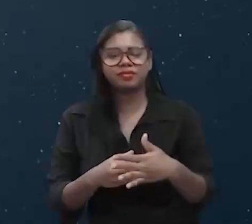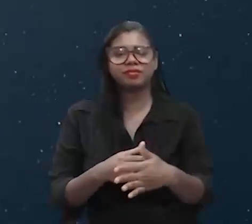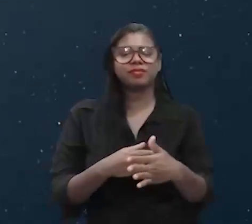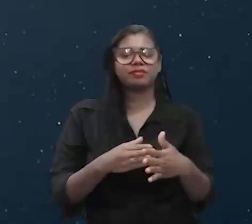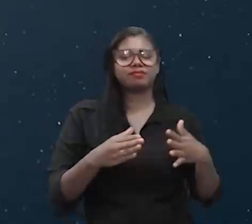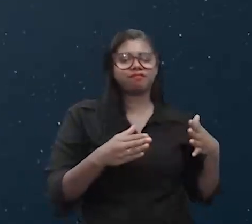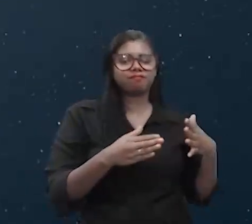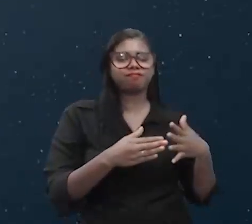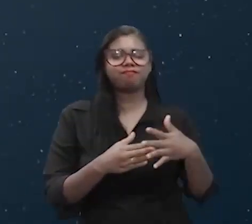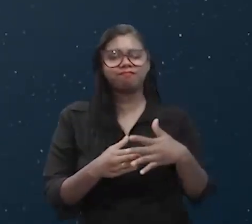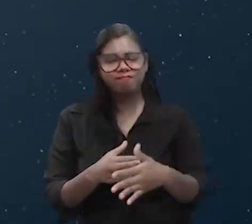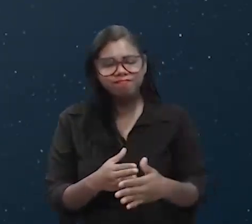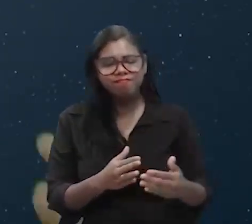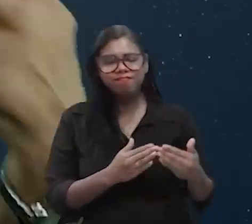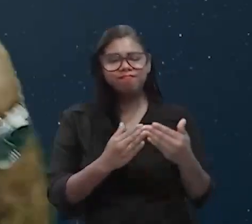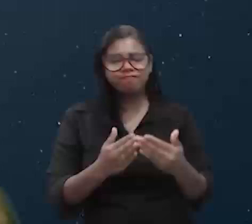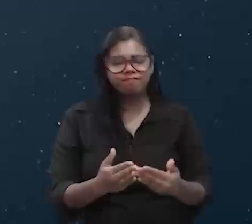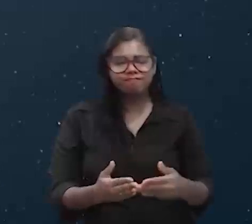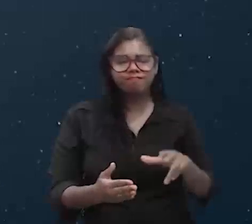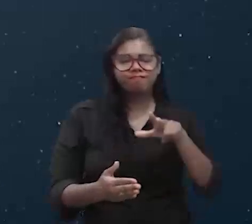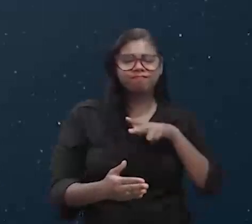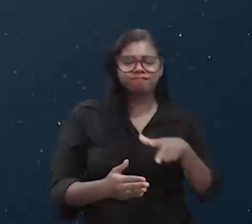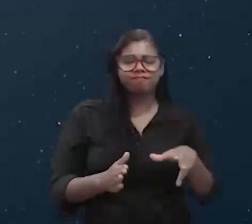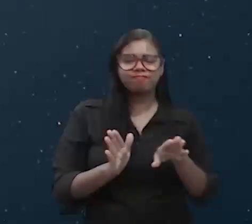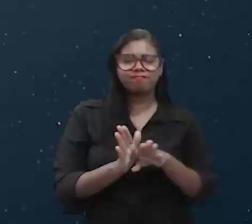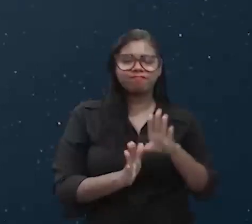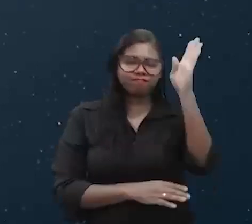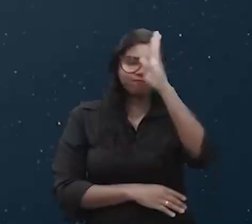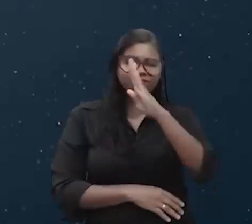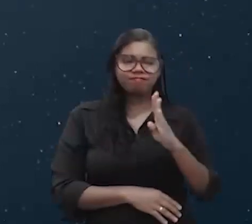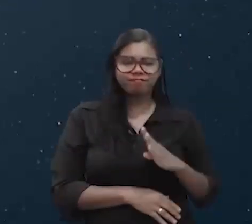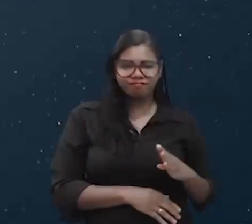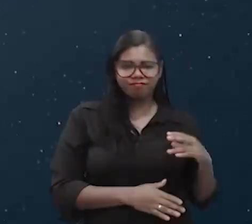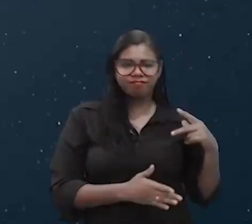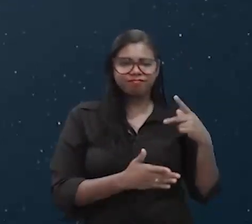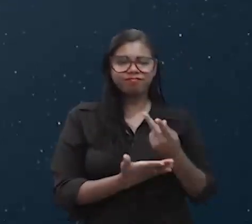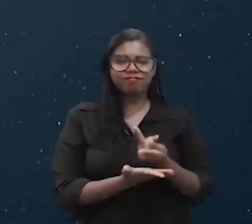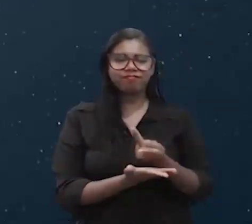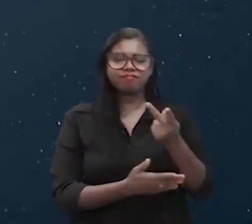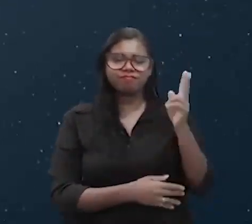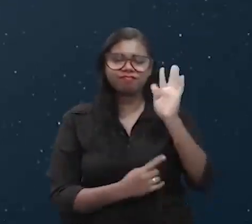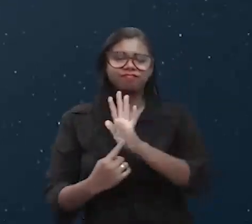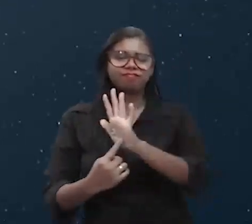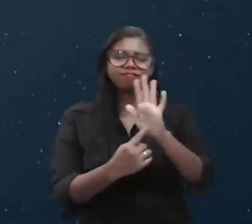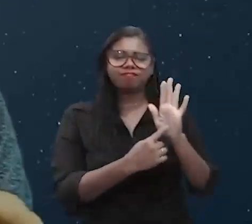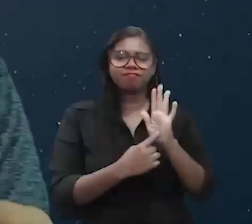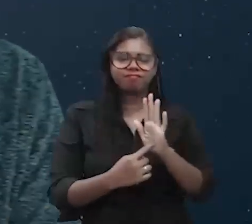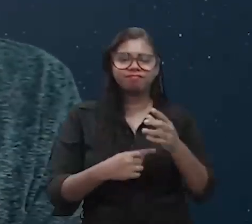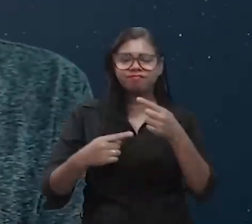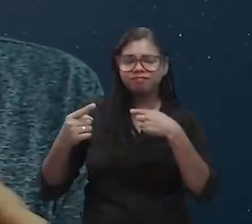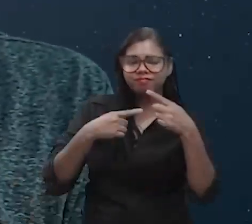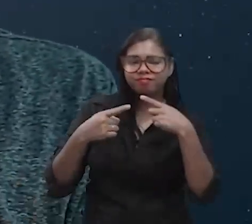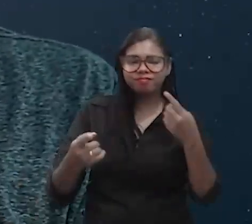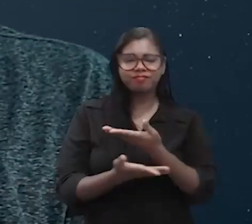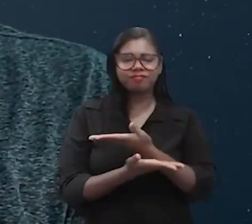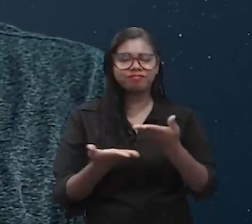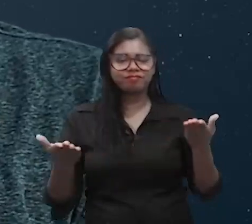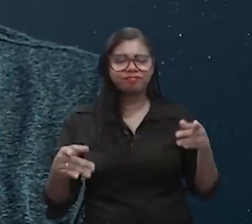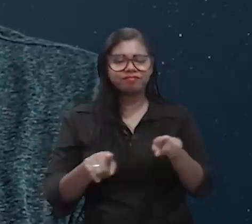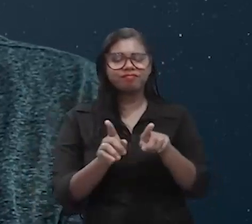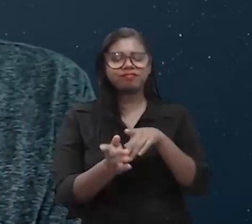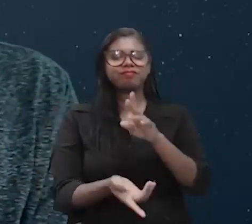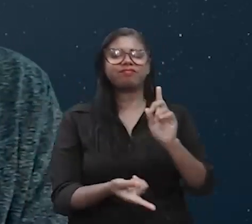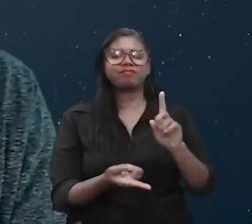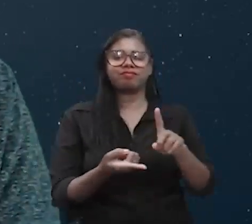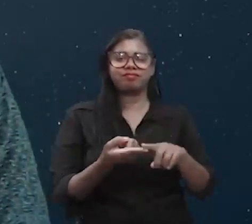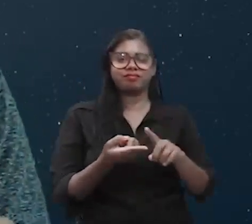então, foi justamente o que foi trazido agora para a mesa e para a discussão. E muitos desses